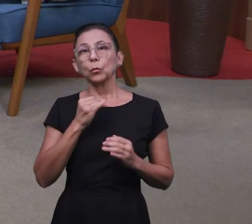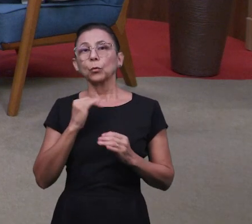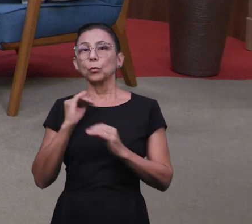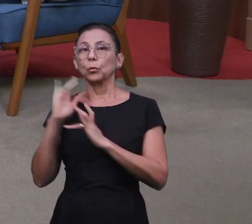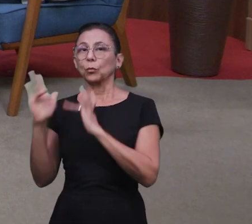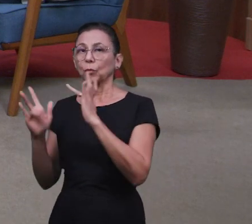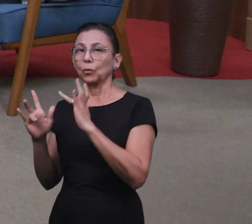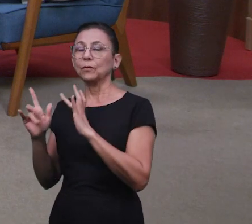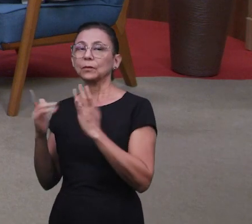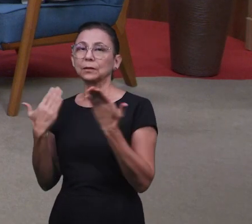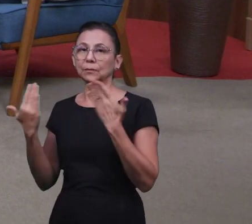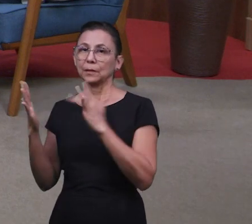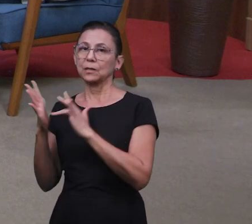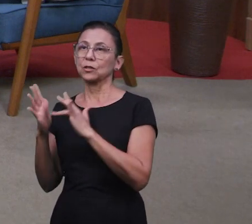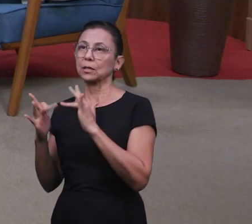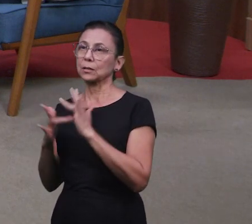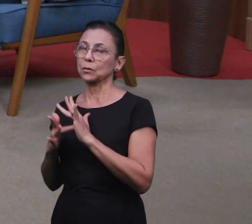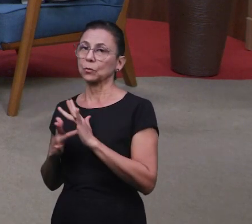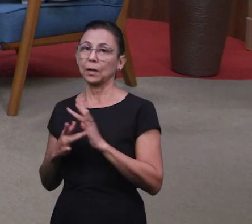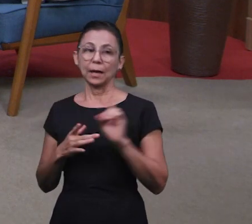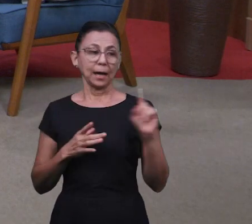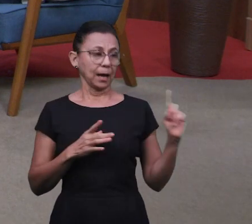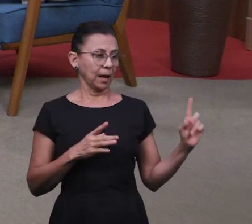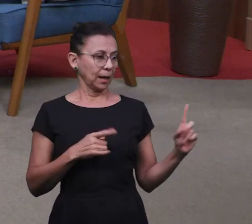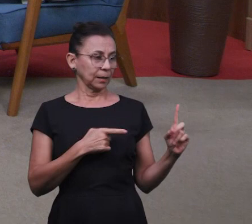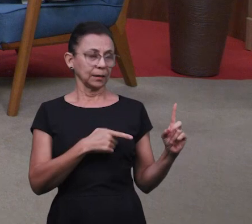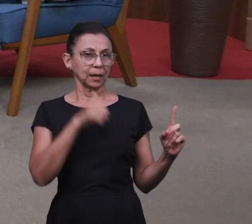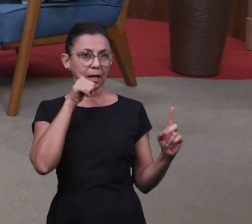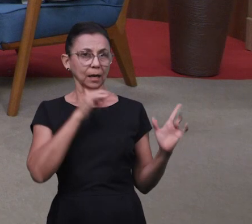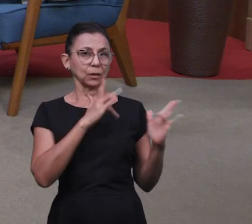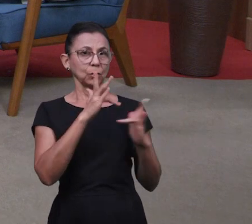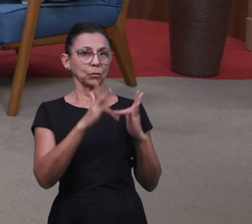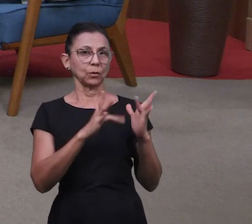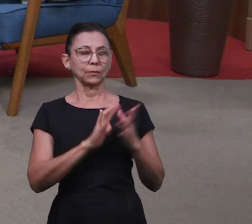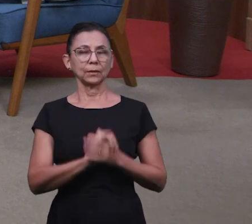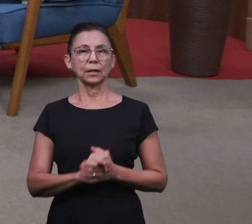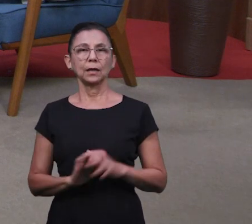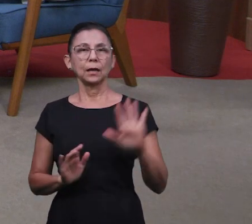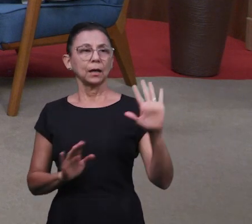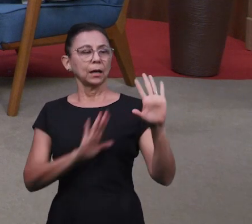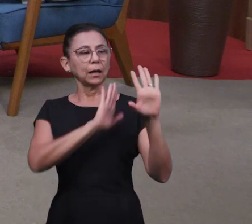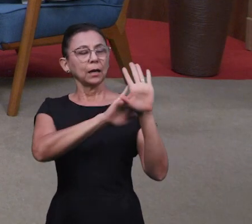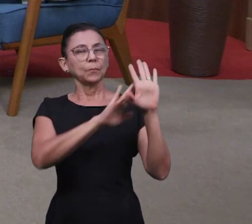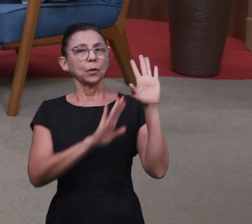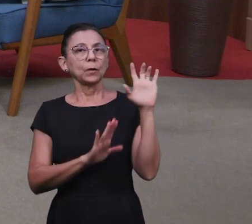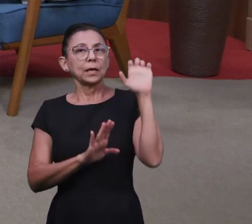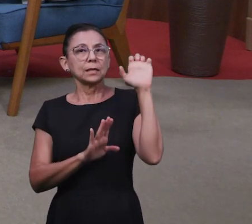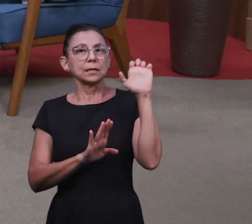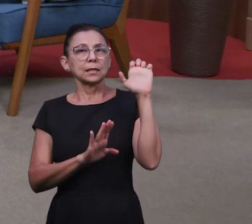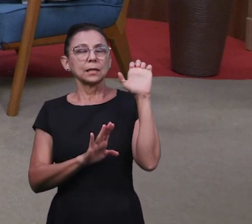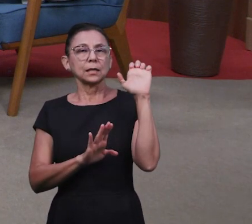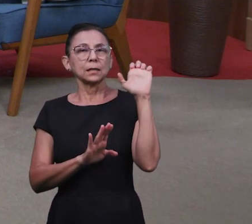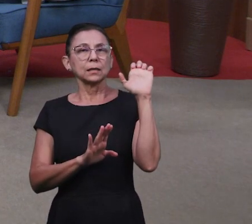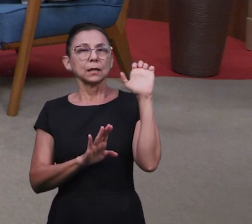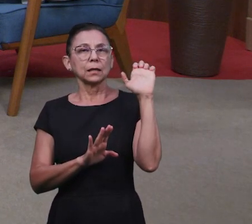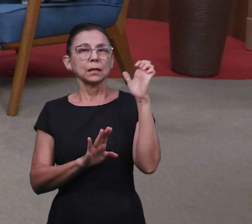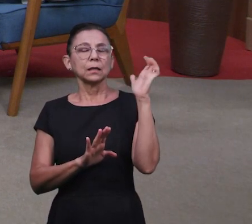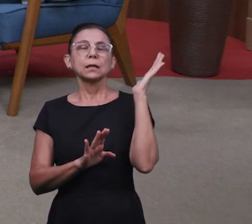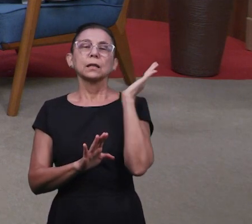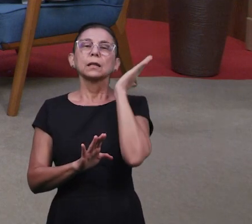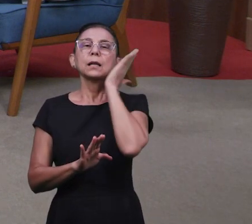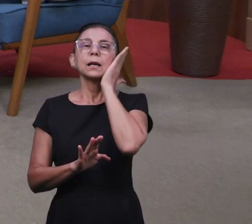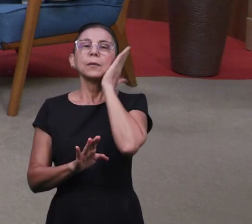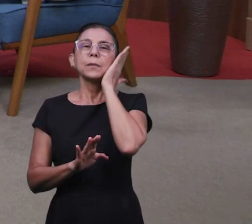Senhor Jesus, diante dele a noiva, a mão esquerda esteja debaixo da minha cabeça, isto é,